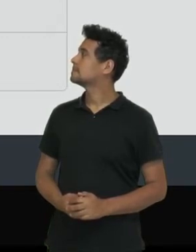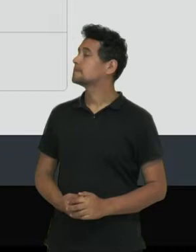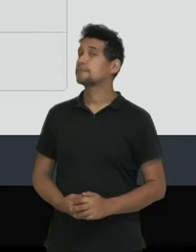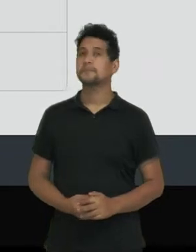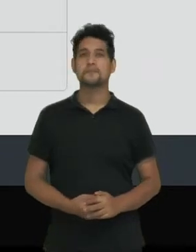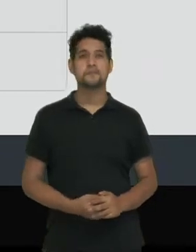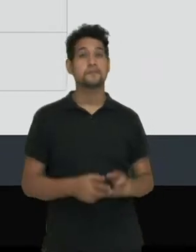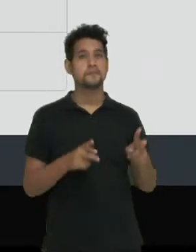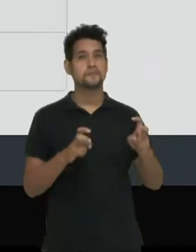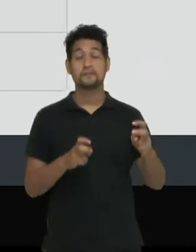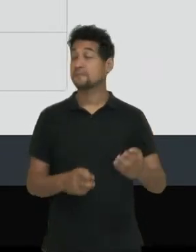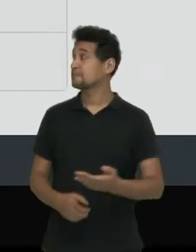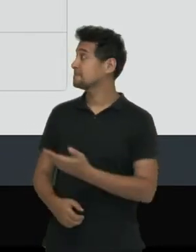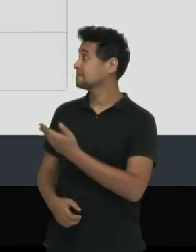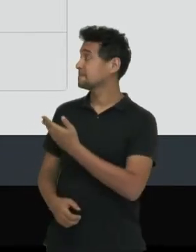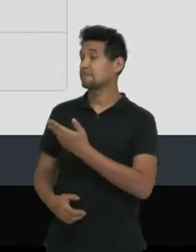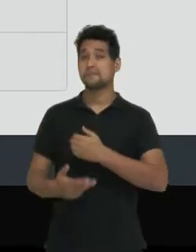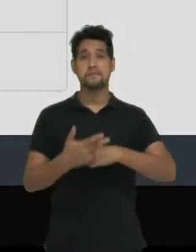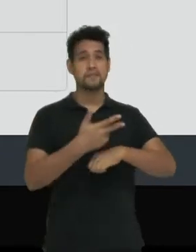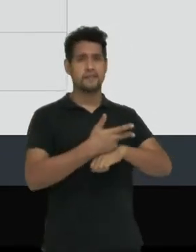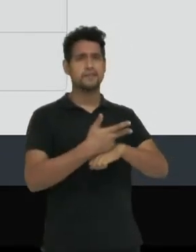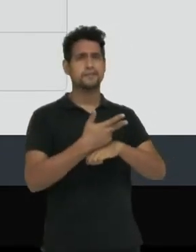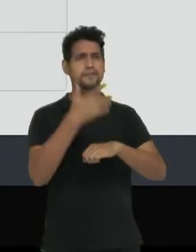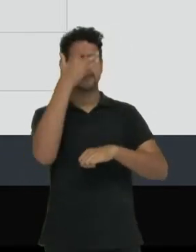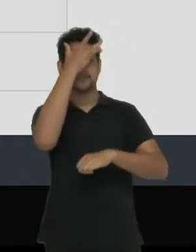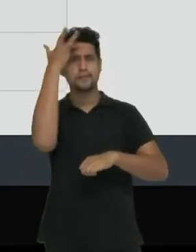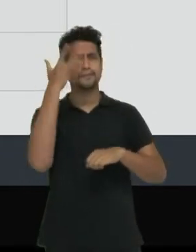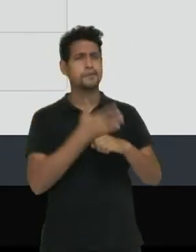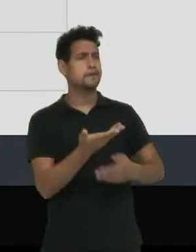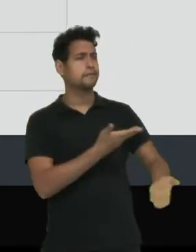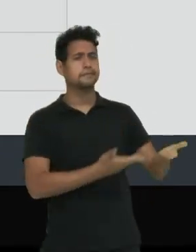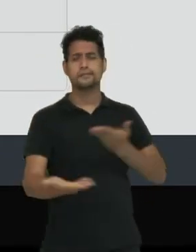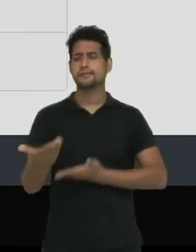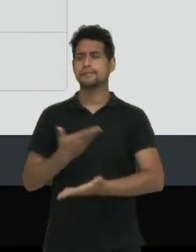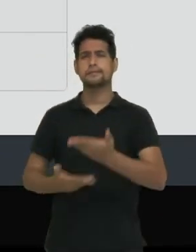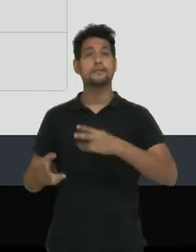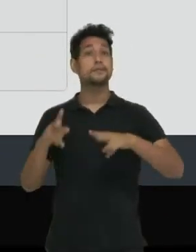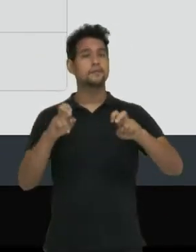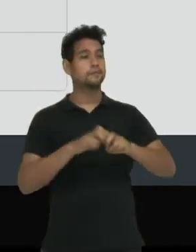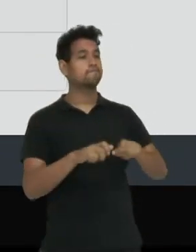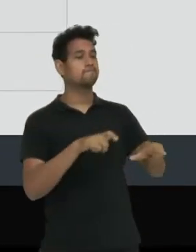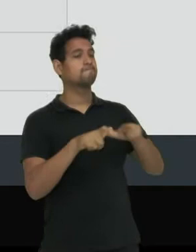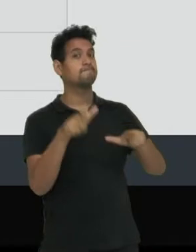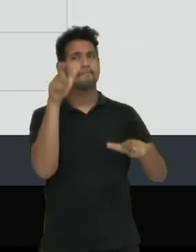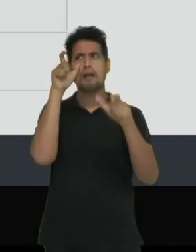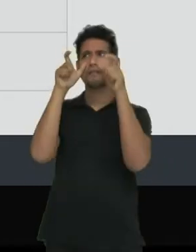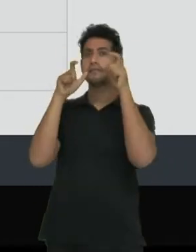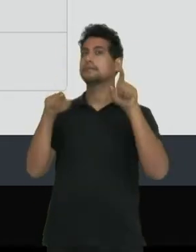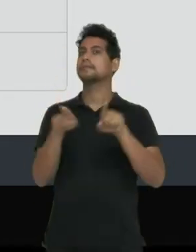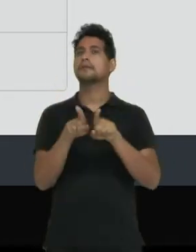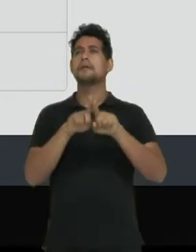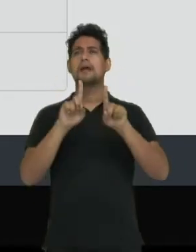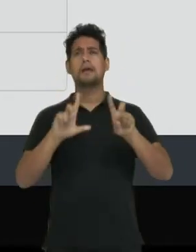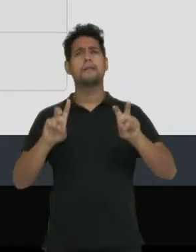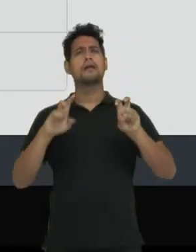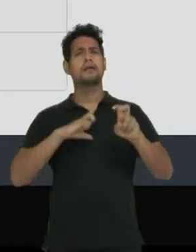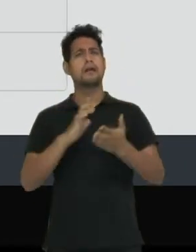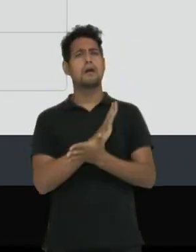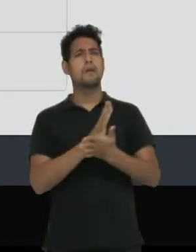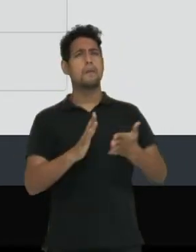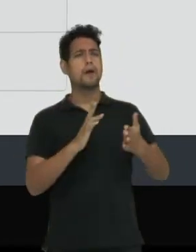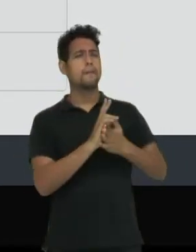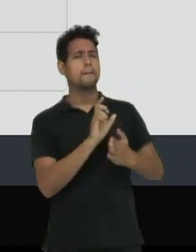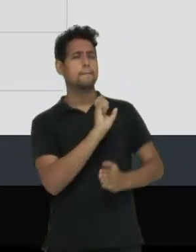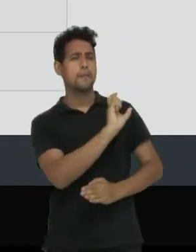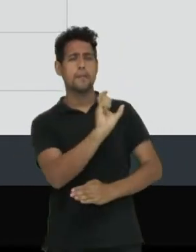Really? Mm. Então observem que no vídeo as pessoas estão discutindo sobre os hobbies e os interesses. Então nós temos algumas das palavras que